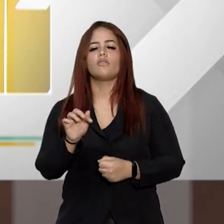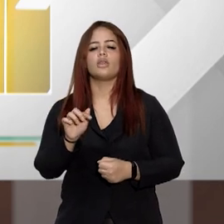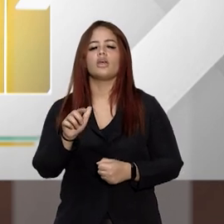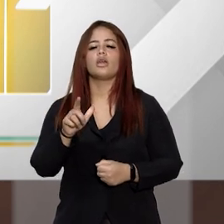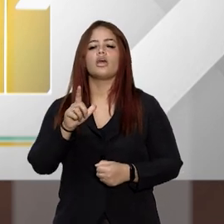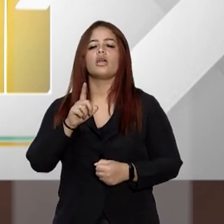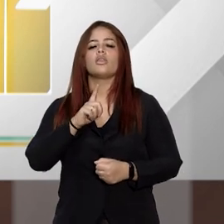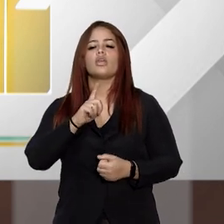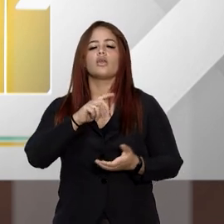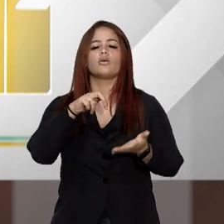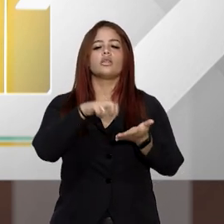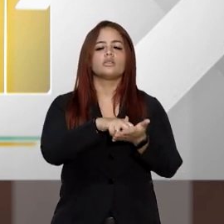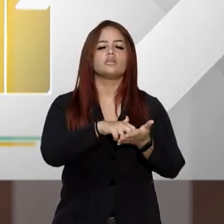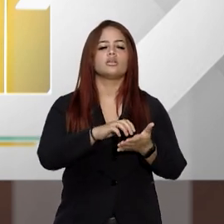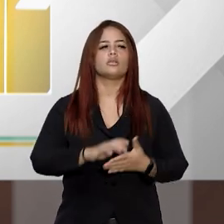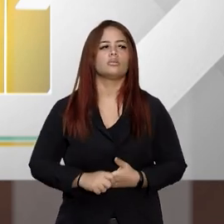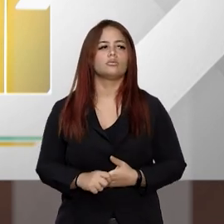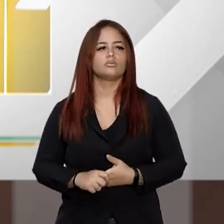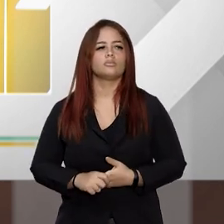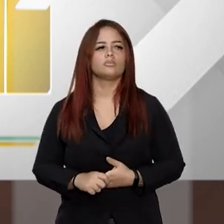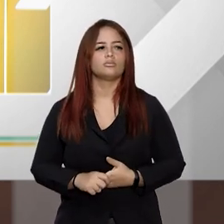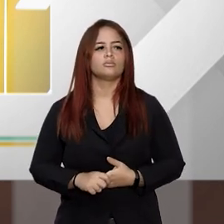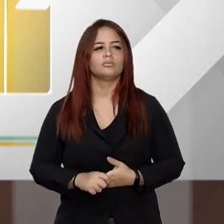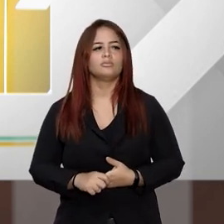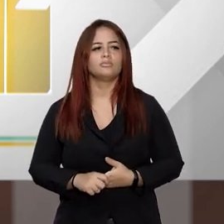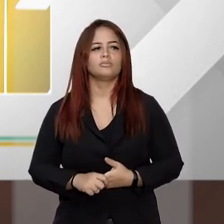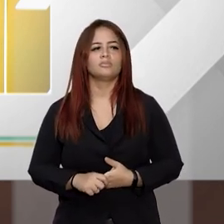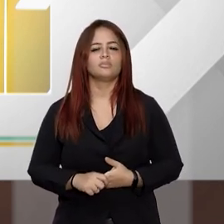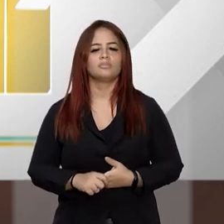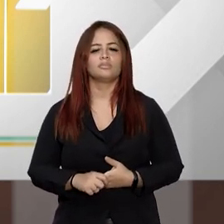terá condenação nos ônus sucumbenciais?